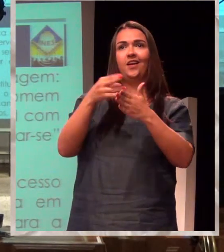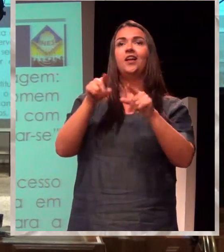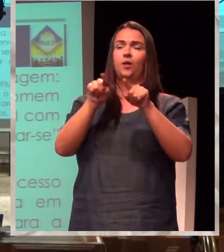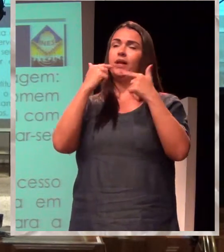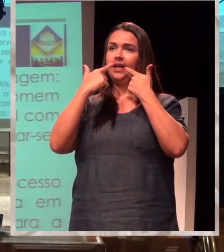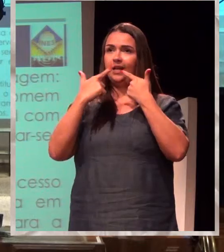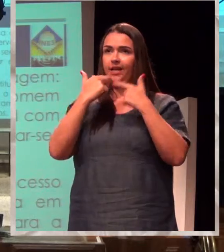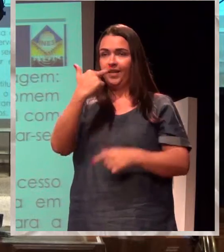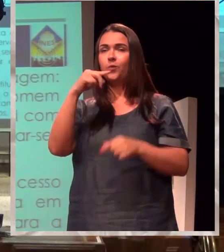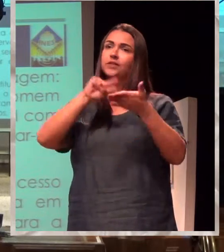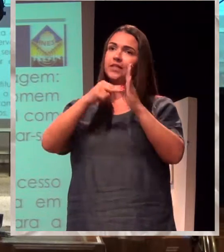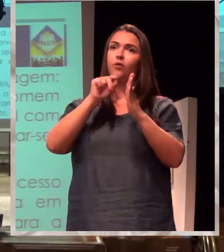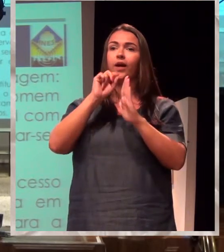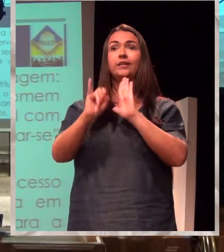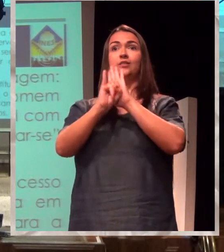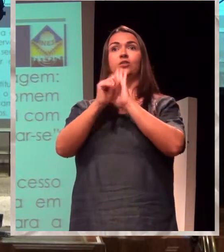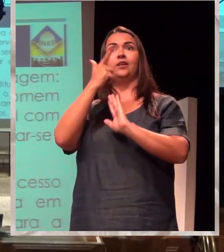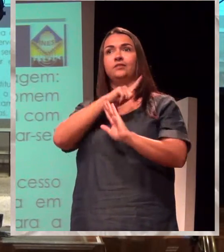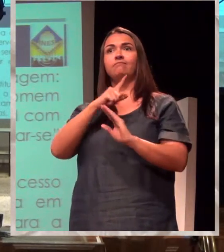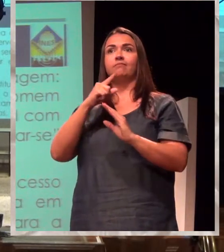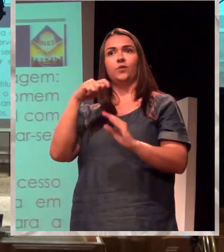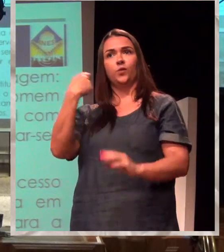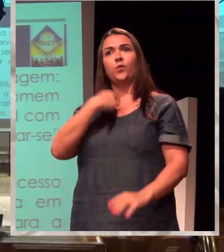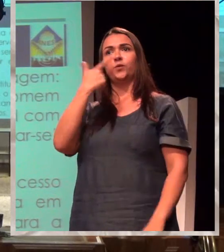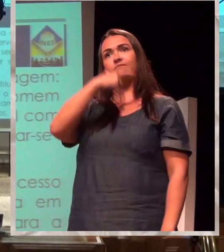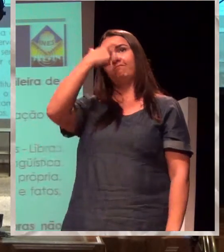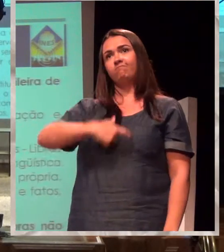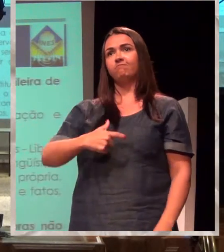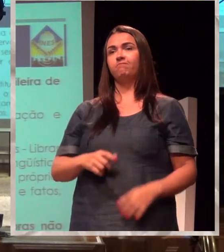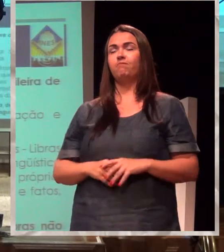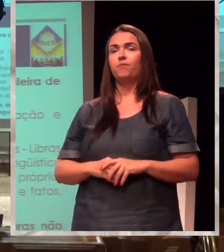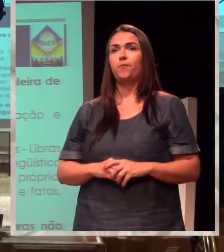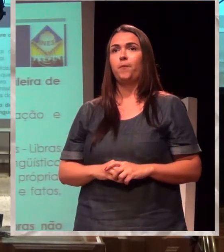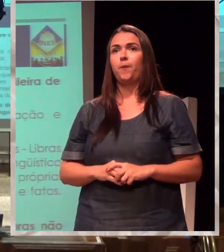do cidadão que o interpela em sujeito determinado ideologicamente.